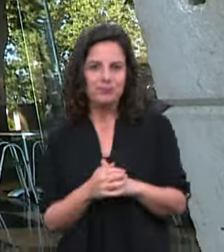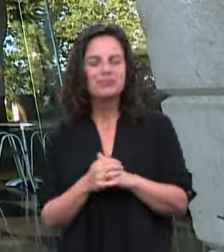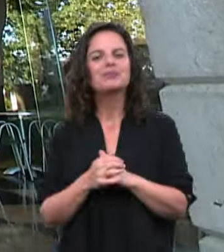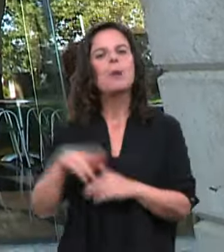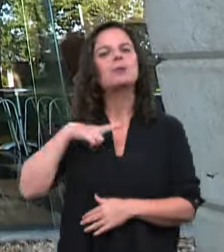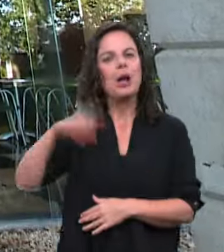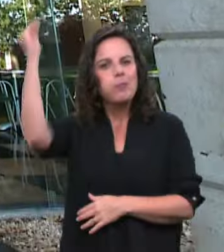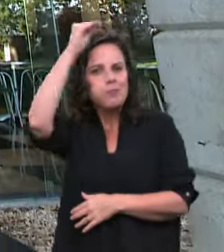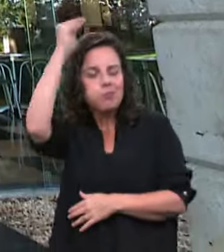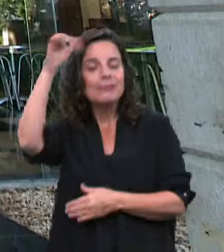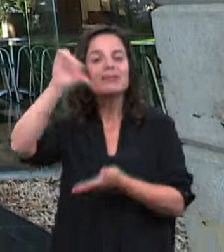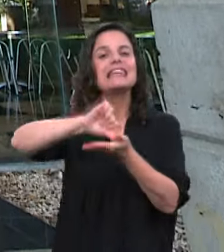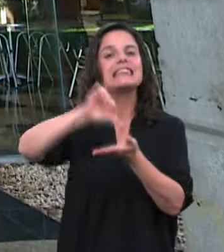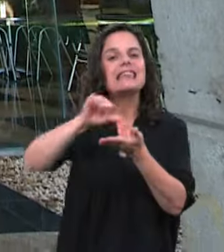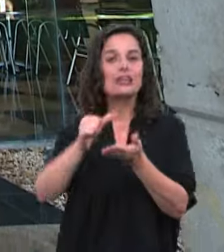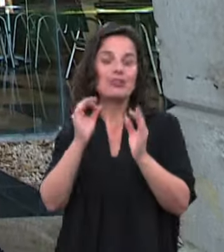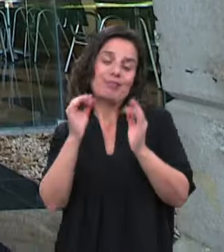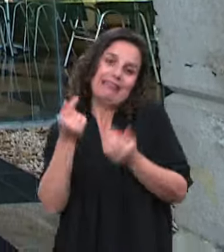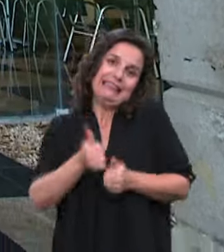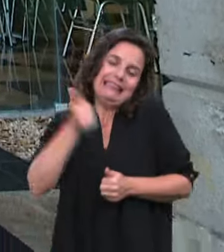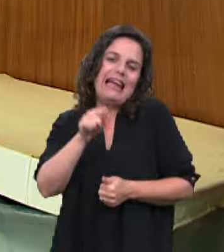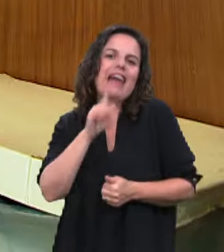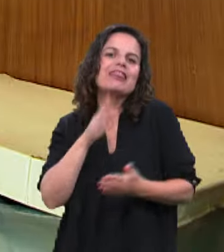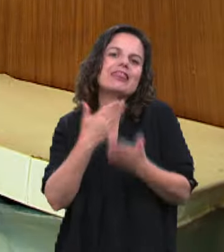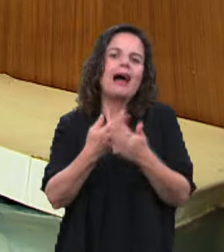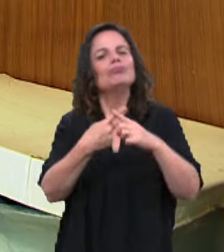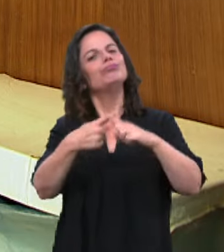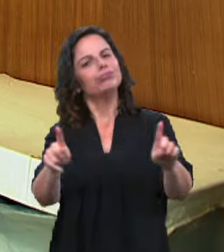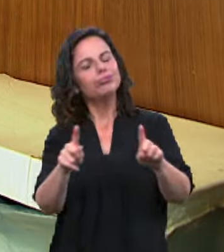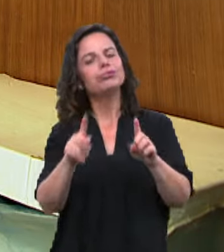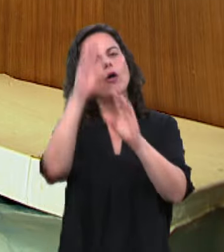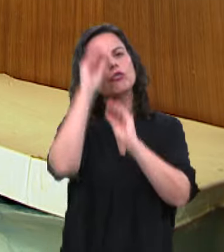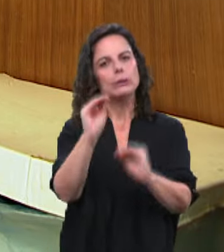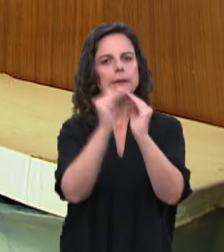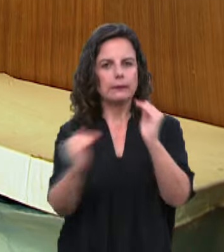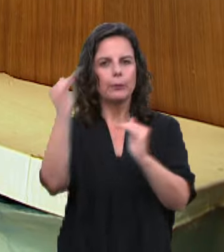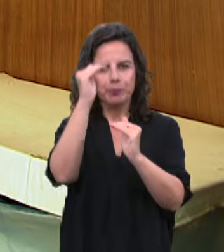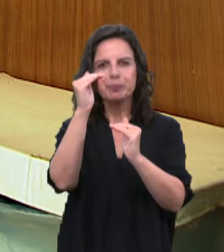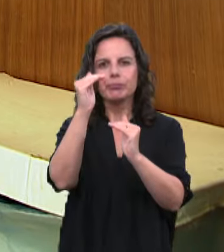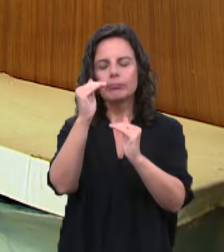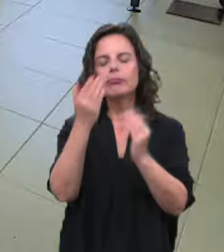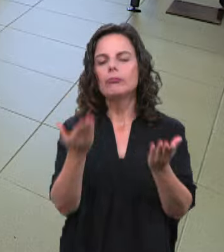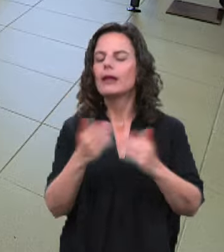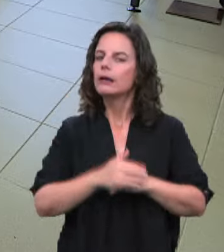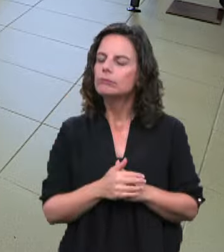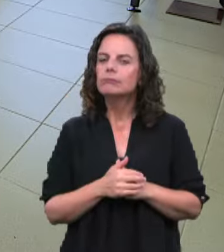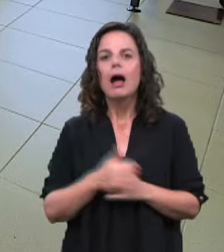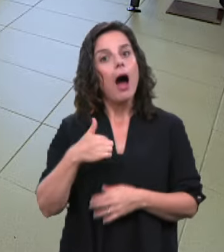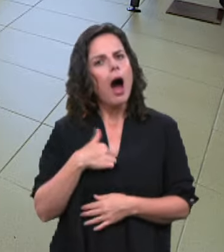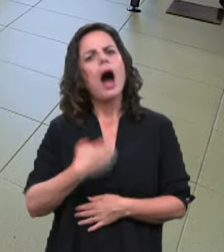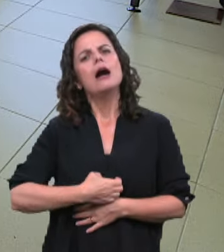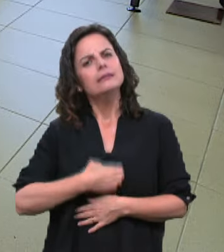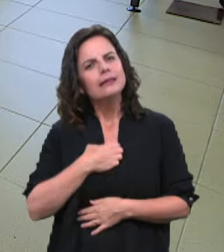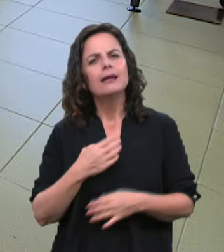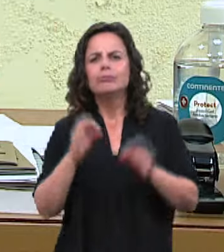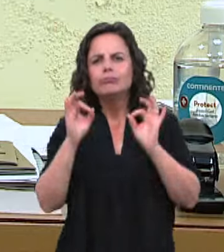do interior de Portugal, os centros podem representar a diferença para fazer formação de nível superior. Mas eu sinto mesmo que o